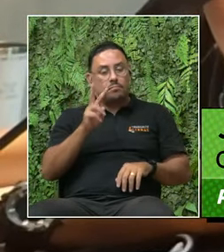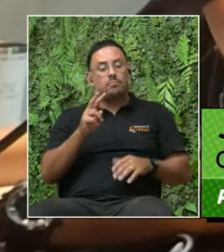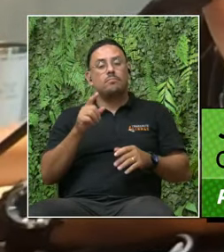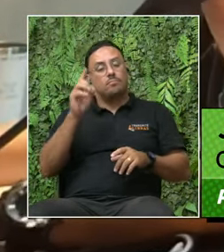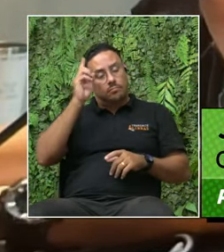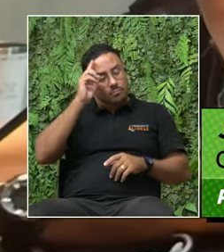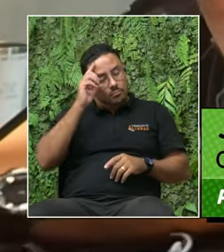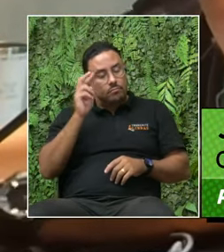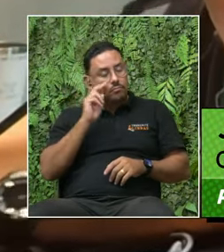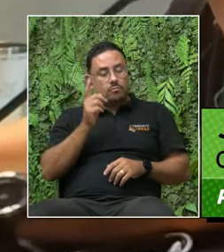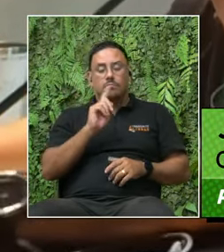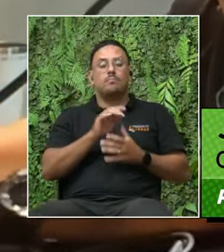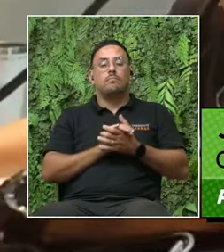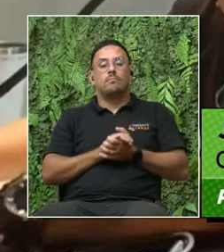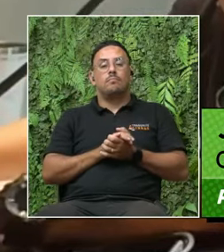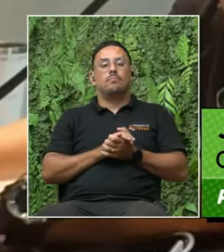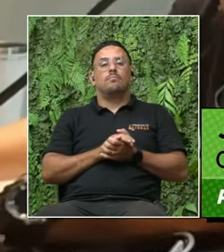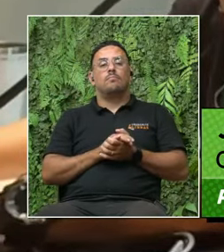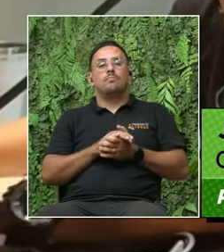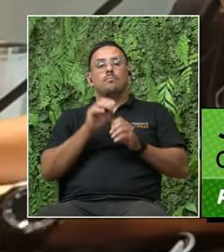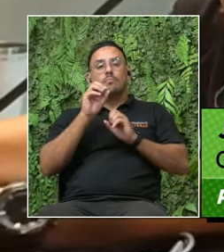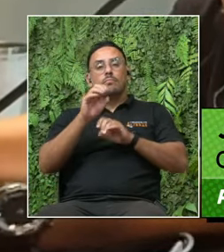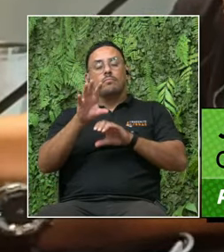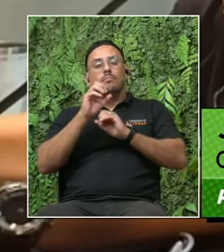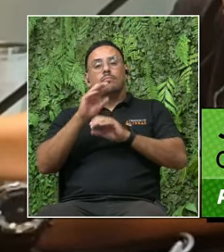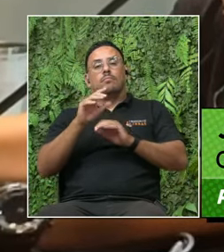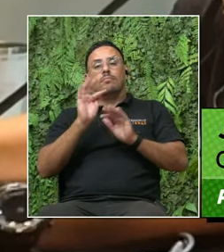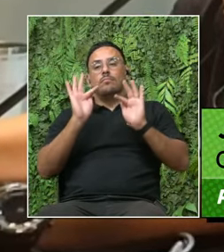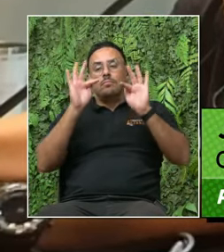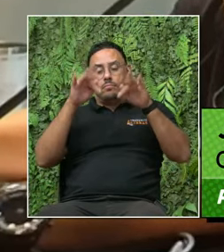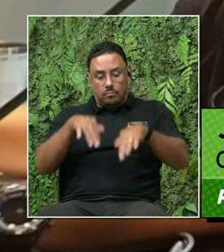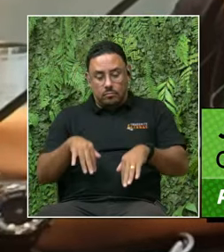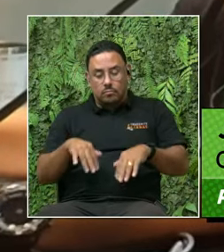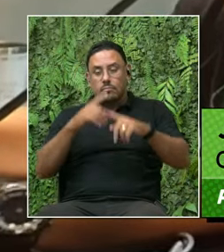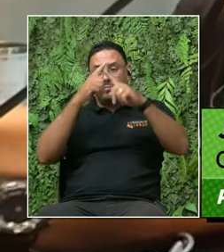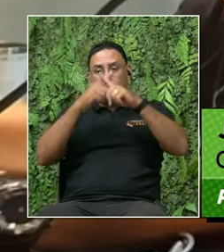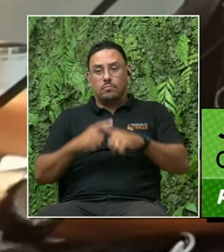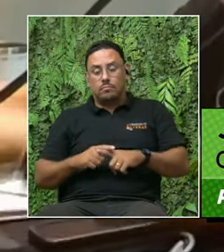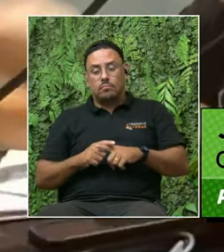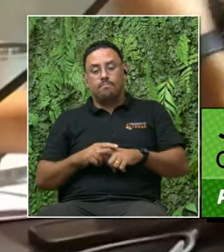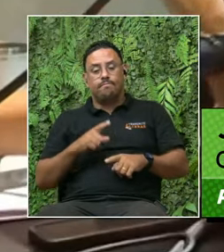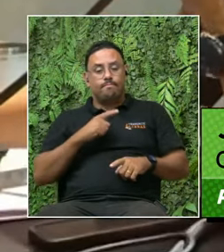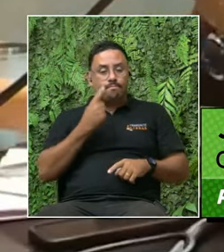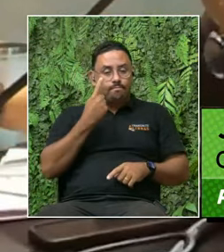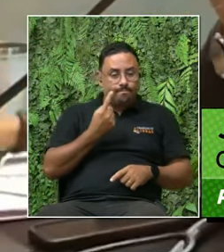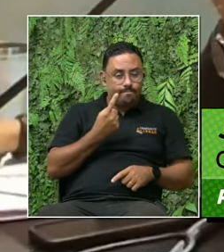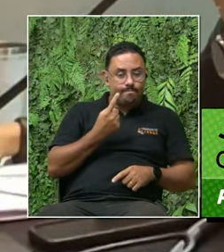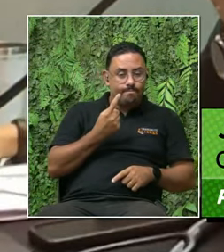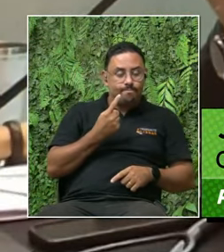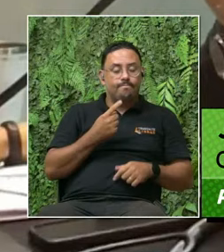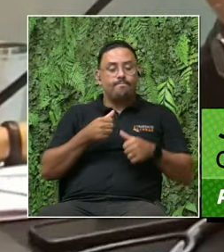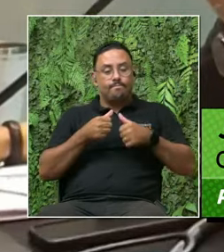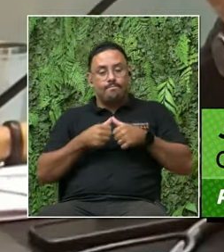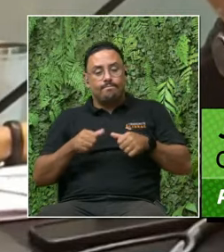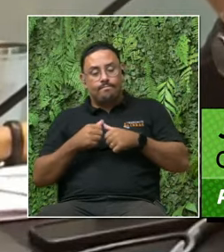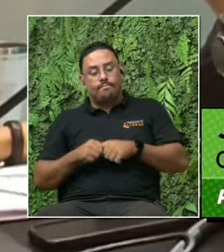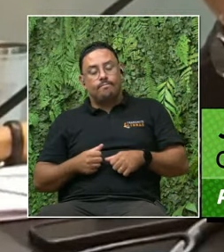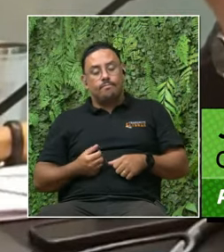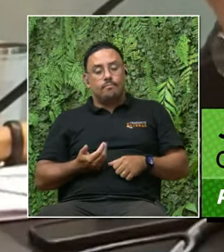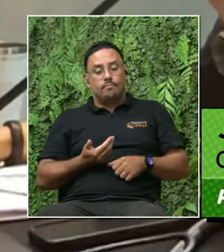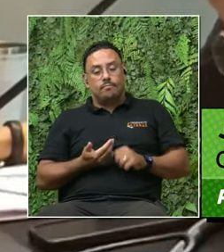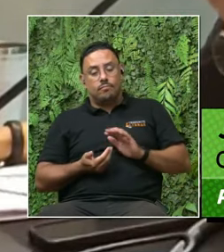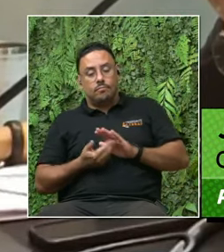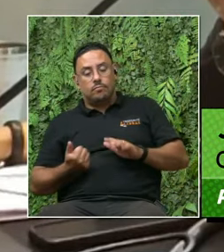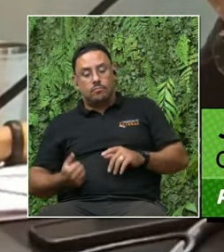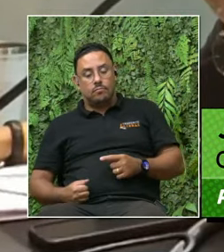O um um técnico de futebol numa final de Campeonato eh você deixa um zagueiro só de de ofício tira dois zagueiros e